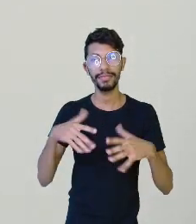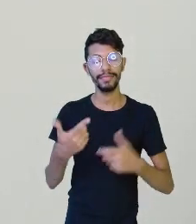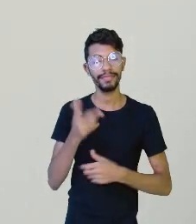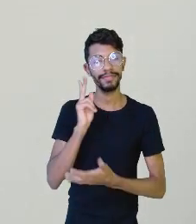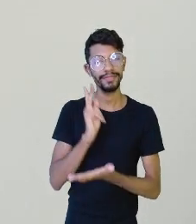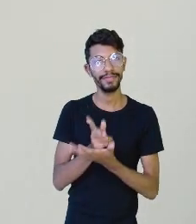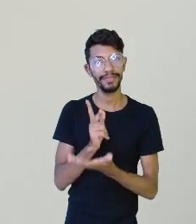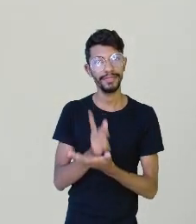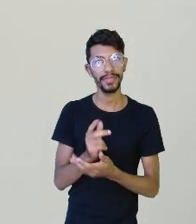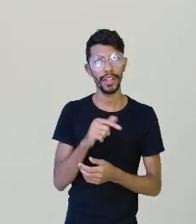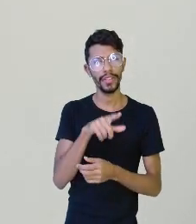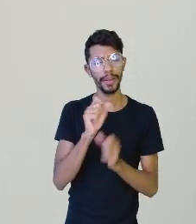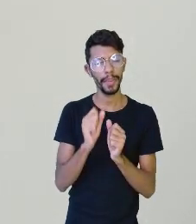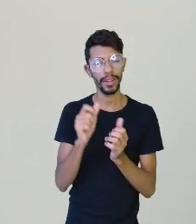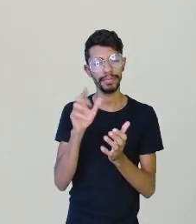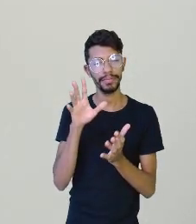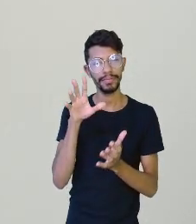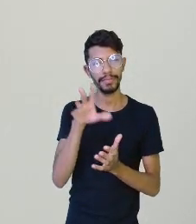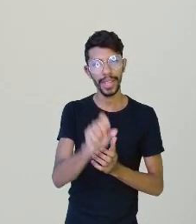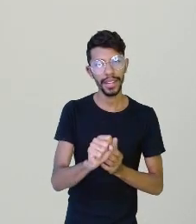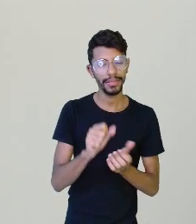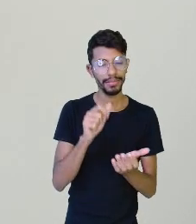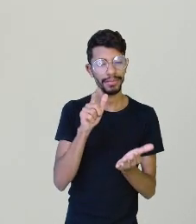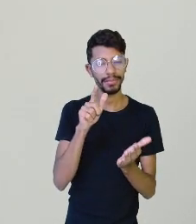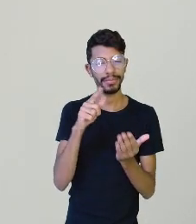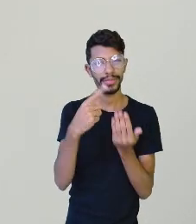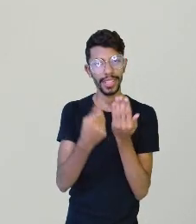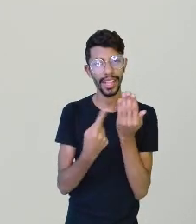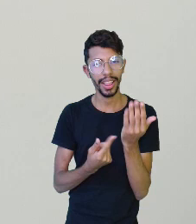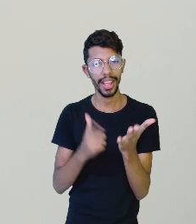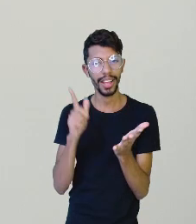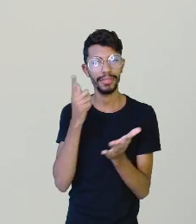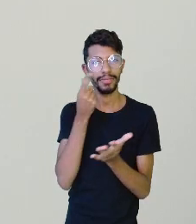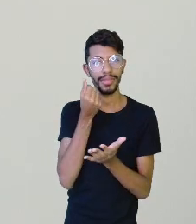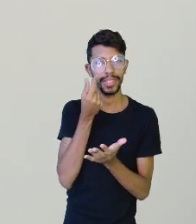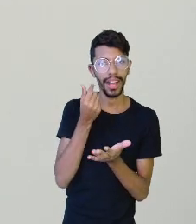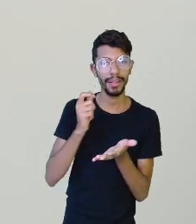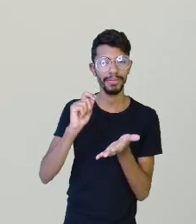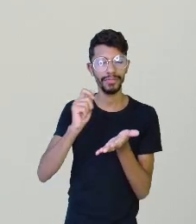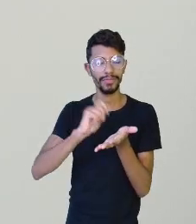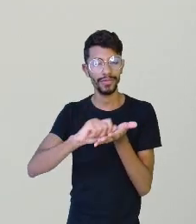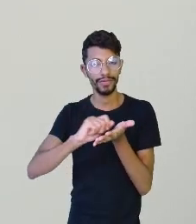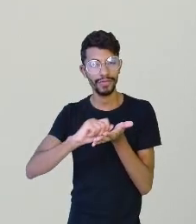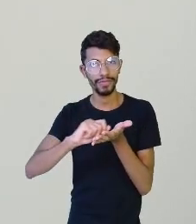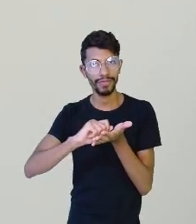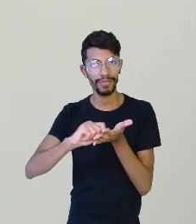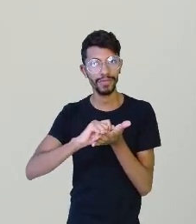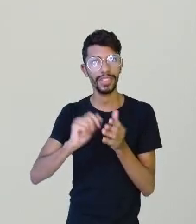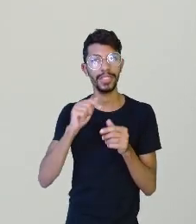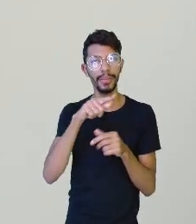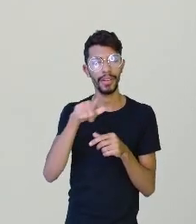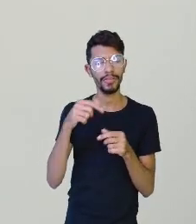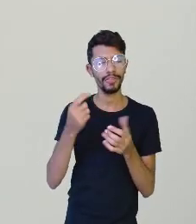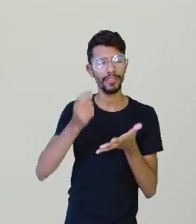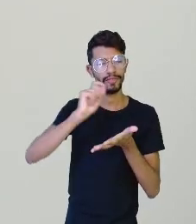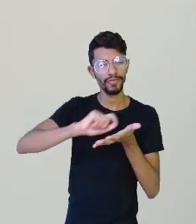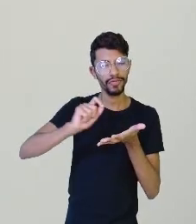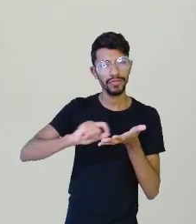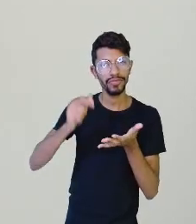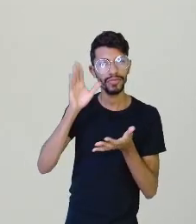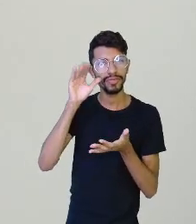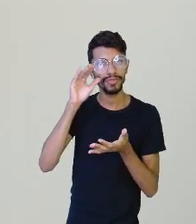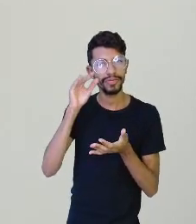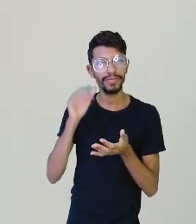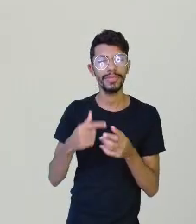sempre, pega o teu caderninho, teu lápis, sua borracha, para fazer as tuas anotações, as curiosidades que você encontrar